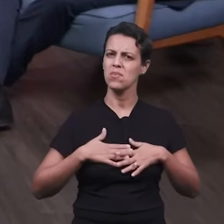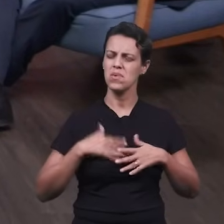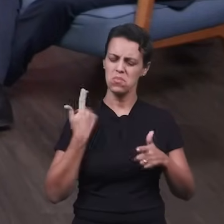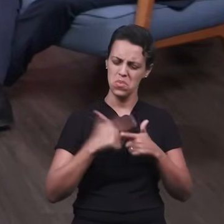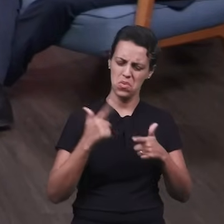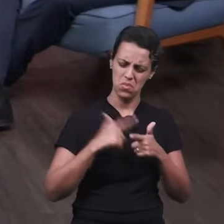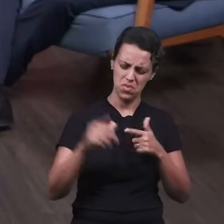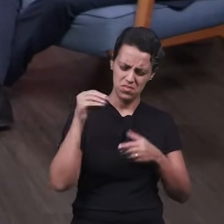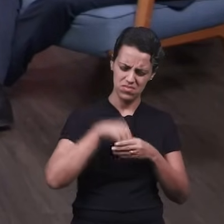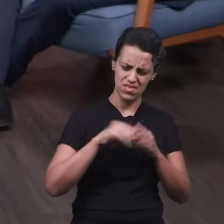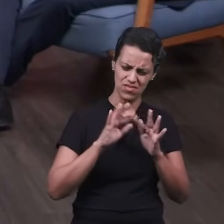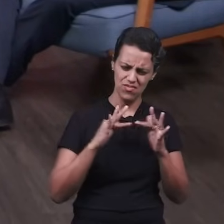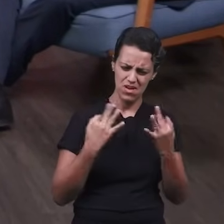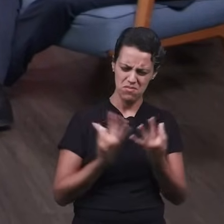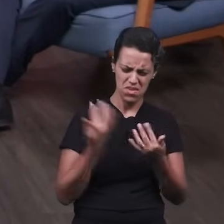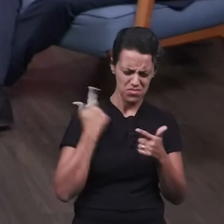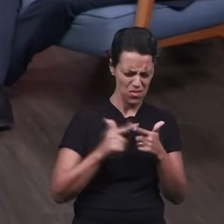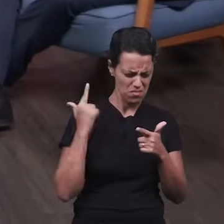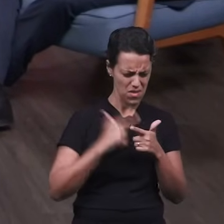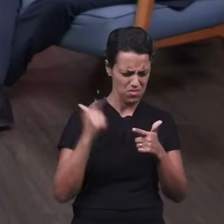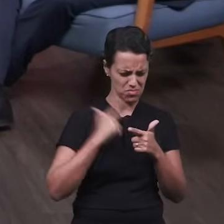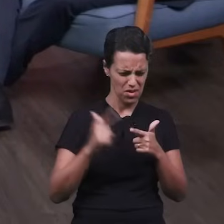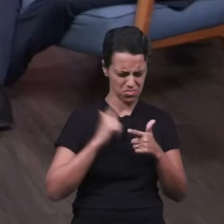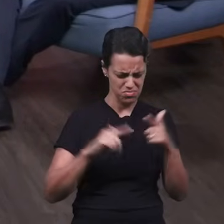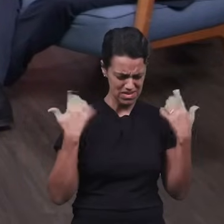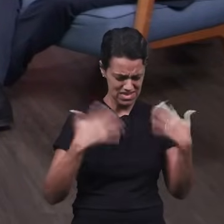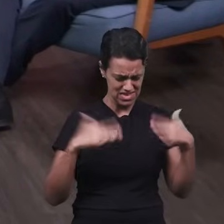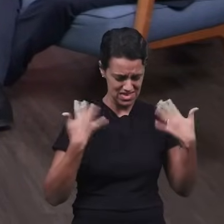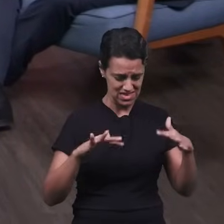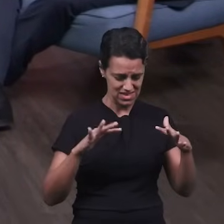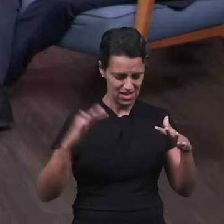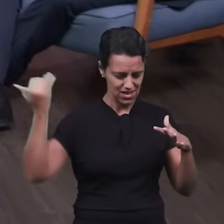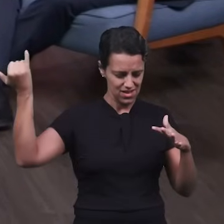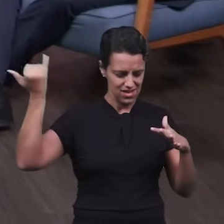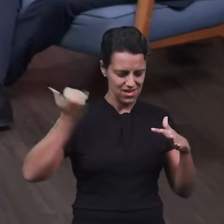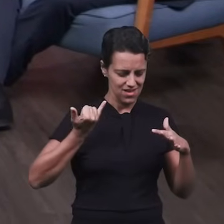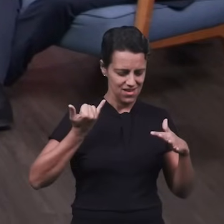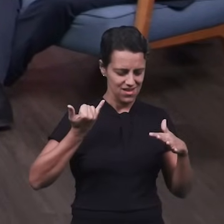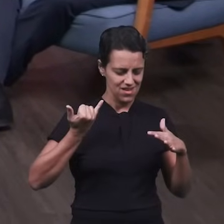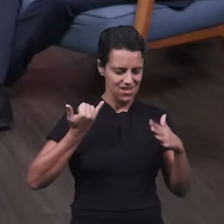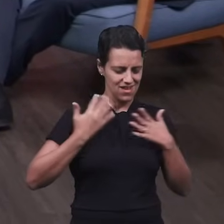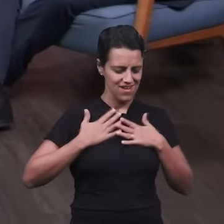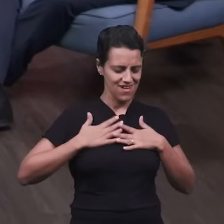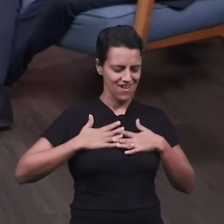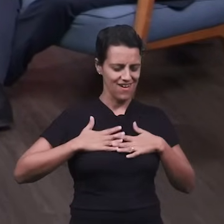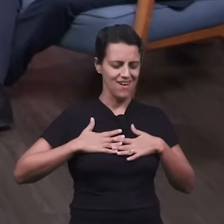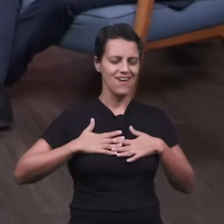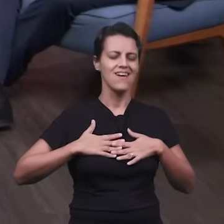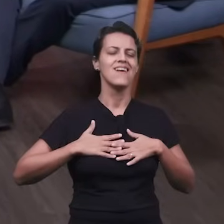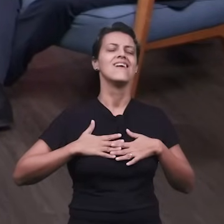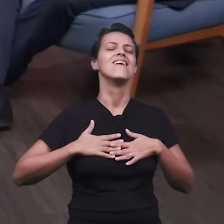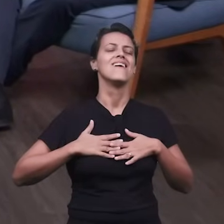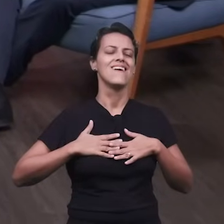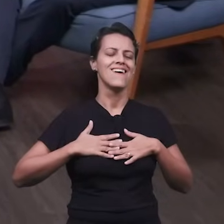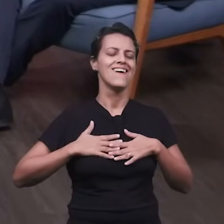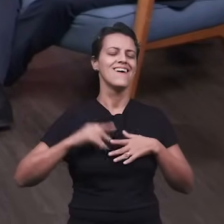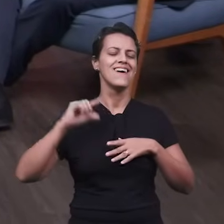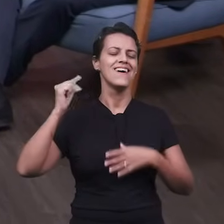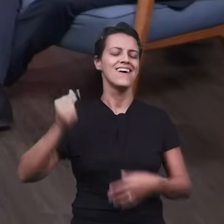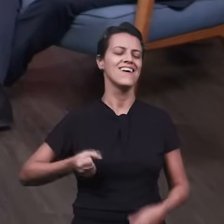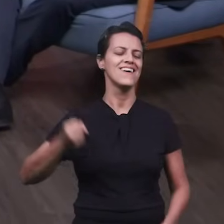Descansa. Uma luta na família. A luta, no meio daquele burburinho, a voz do pastor. Pronto, descansa. Descansa